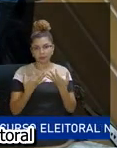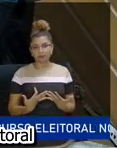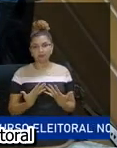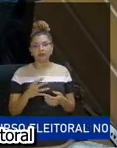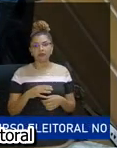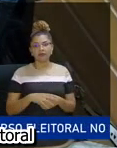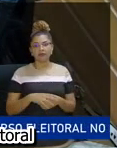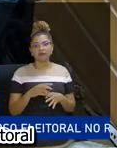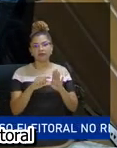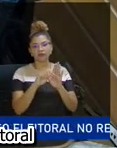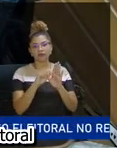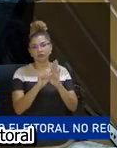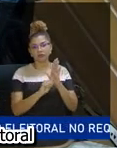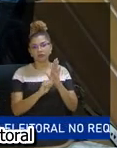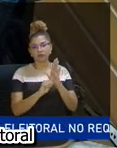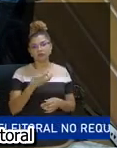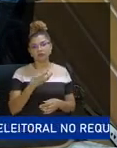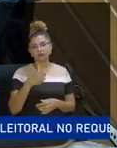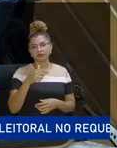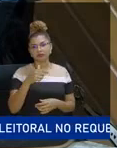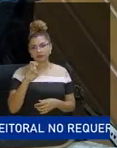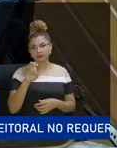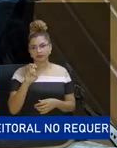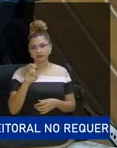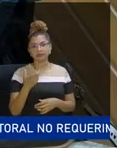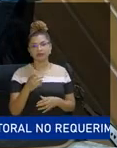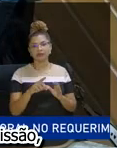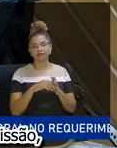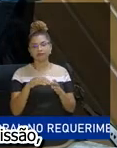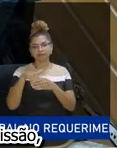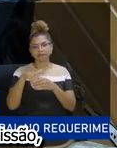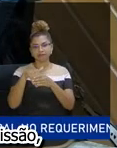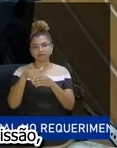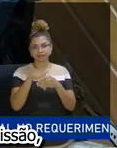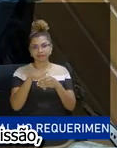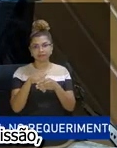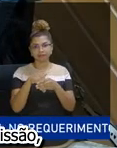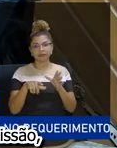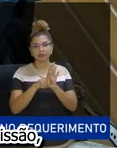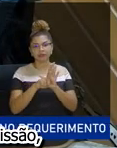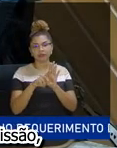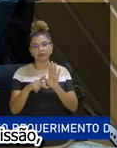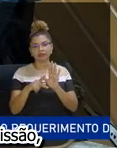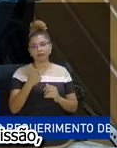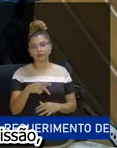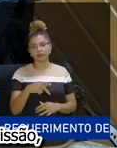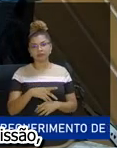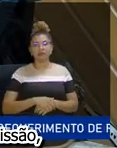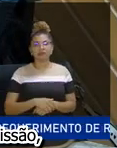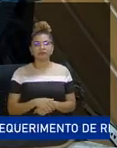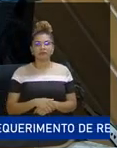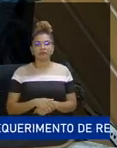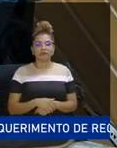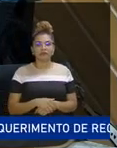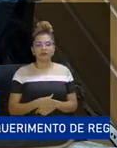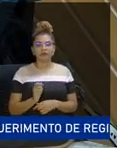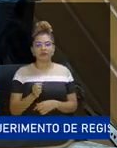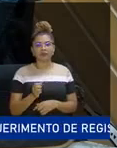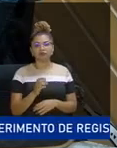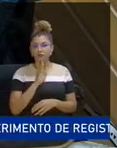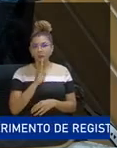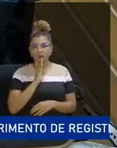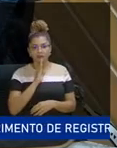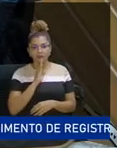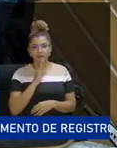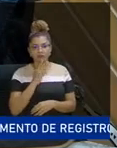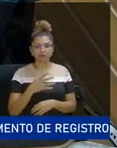previstas no artigo 275 do Código Eleitoral e 1022 do Código de Processo Civil, quais sejam omissão,